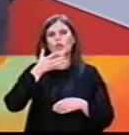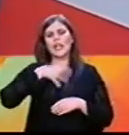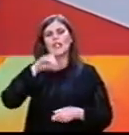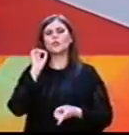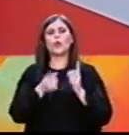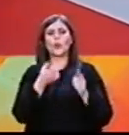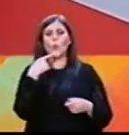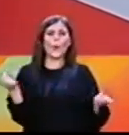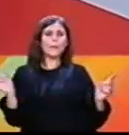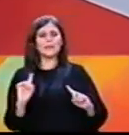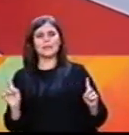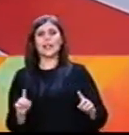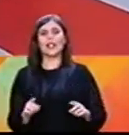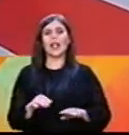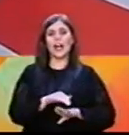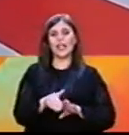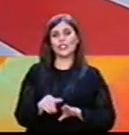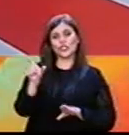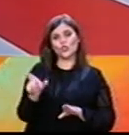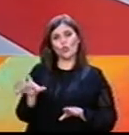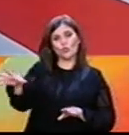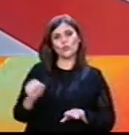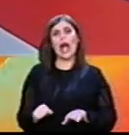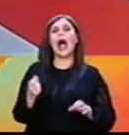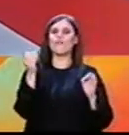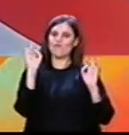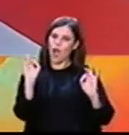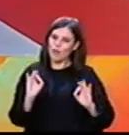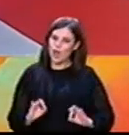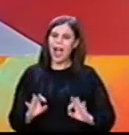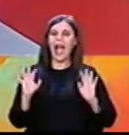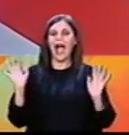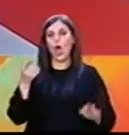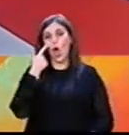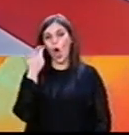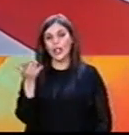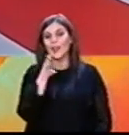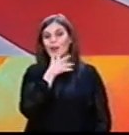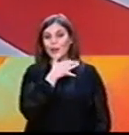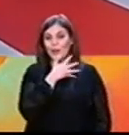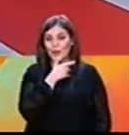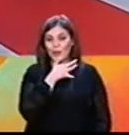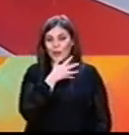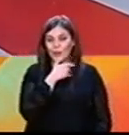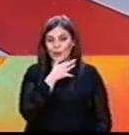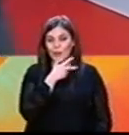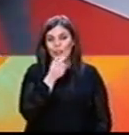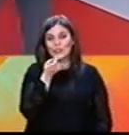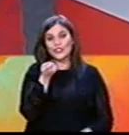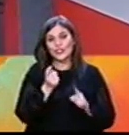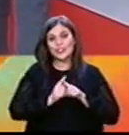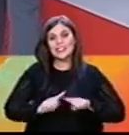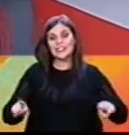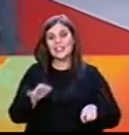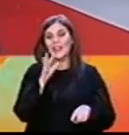onde? É nos rissóis que tu me tiraste. Aqui, estou aqui. Olha, reparas que a cor ficou